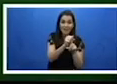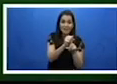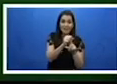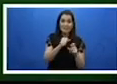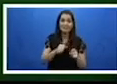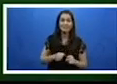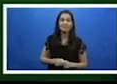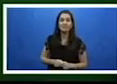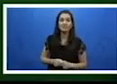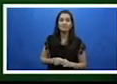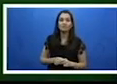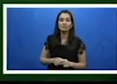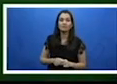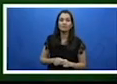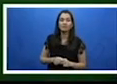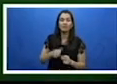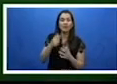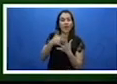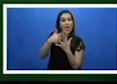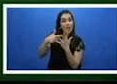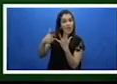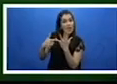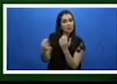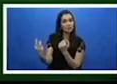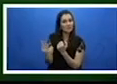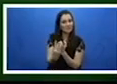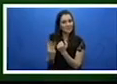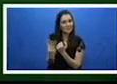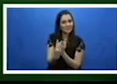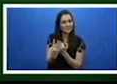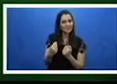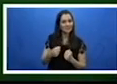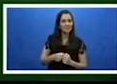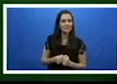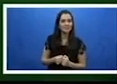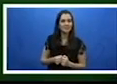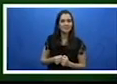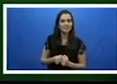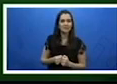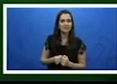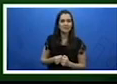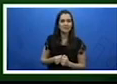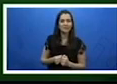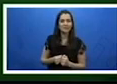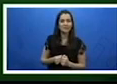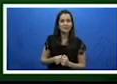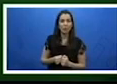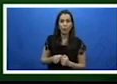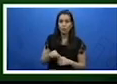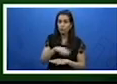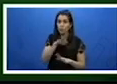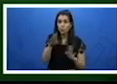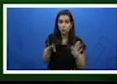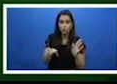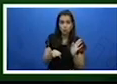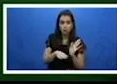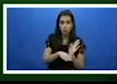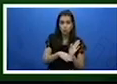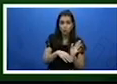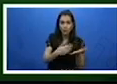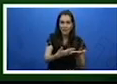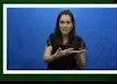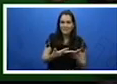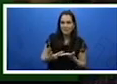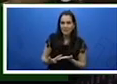bolo, a caça, entre os 3. Partes iguais significa que todos receberam